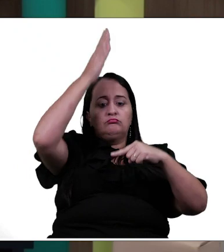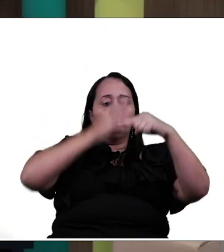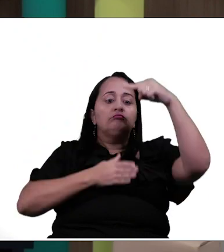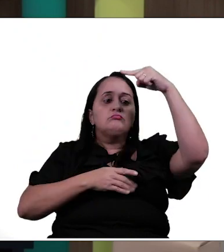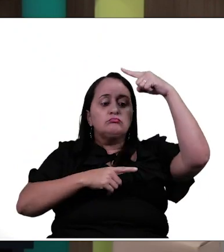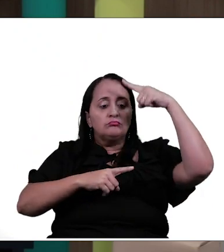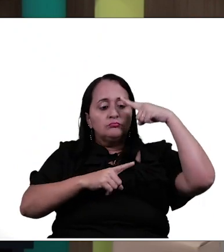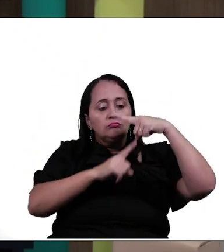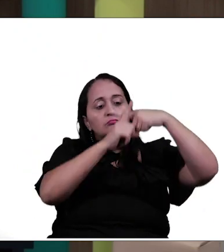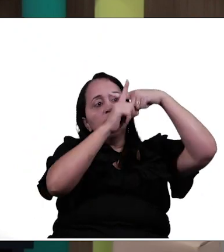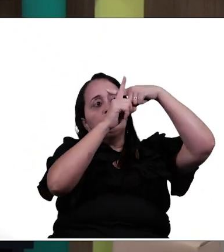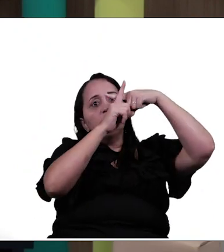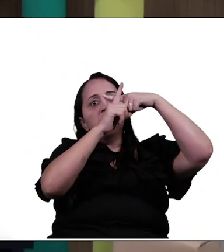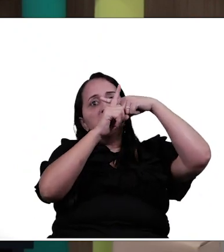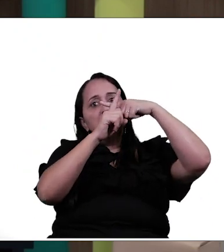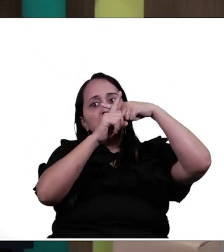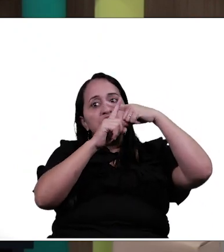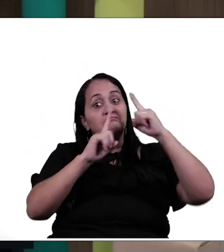dízimas